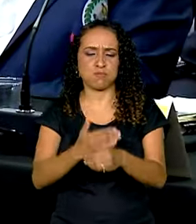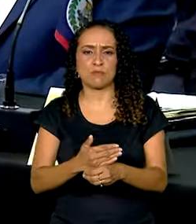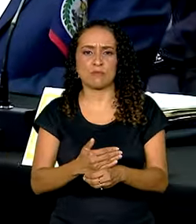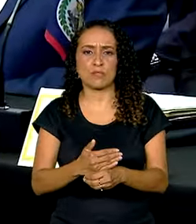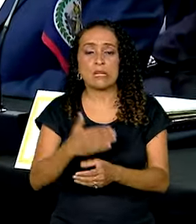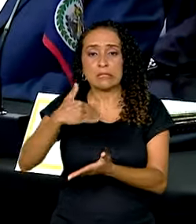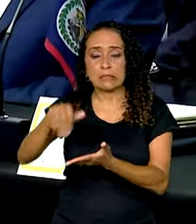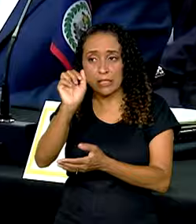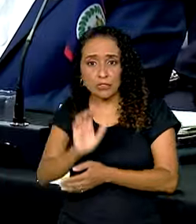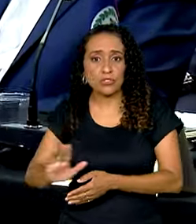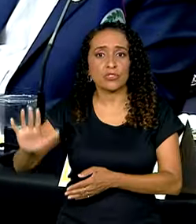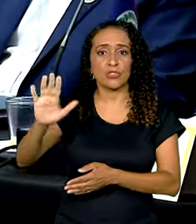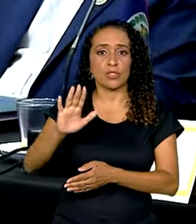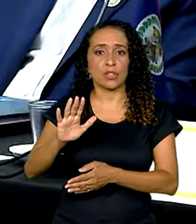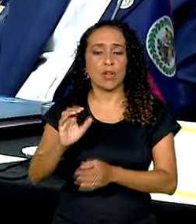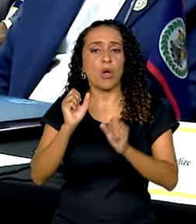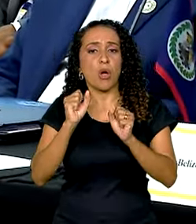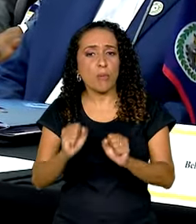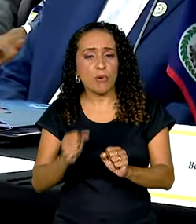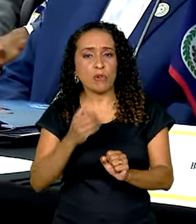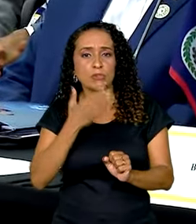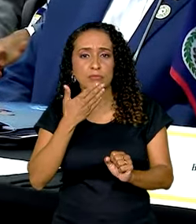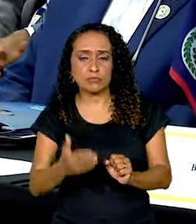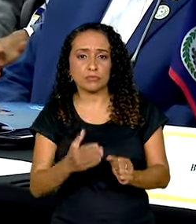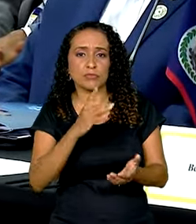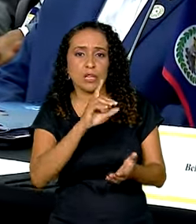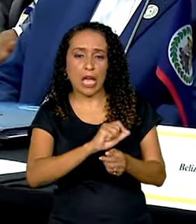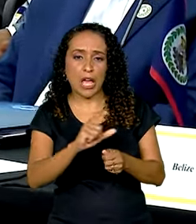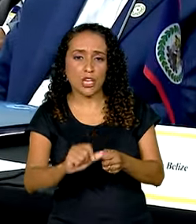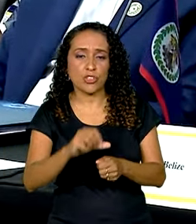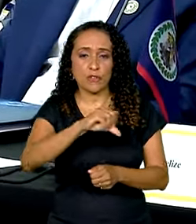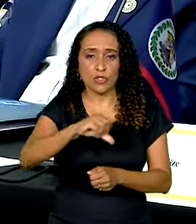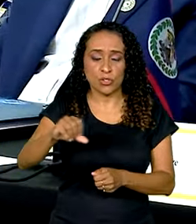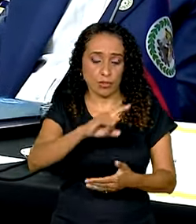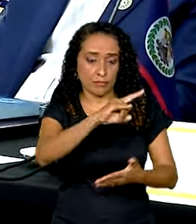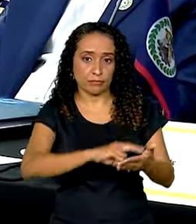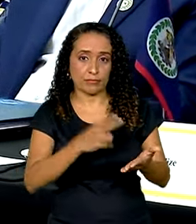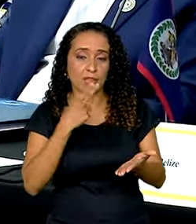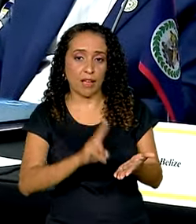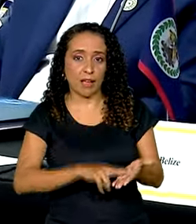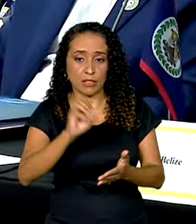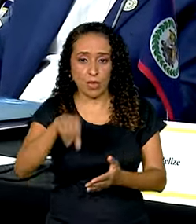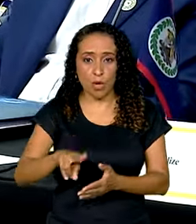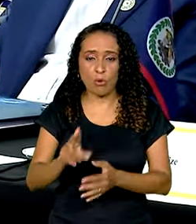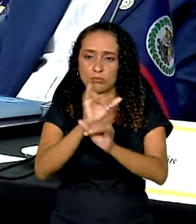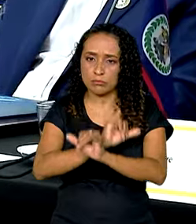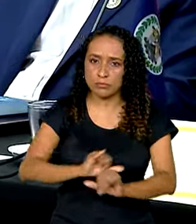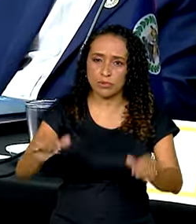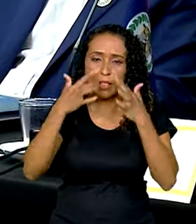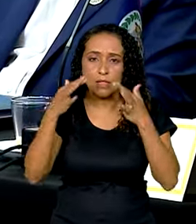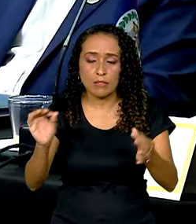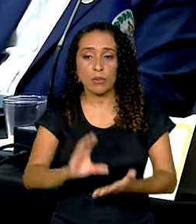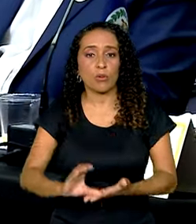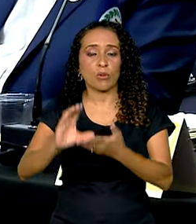O secretário-geral pode invocar o artigo 99 da Carta da ONU para levar à atenção do Conselho o